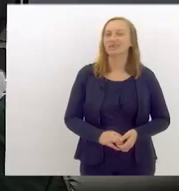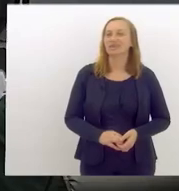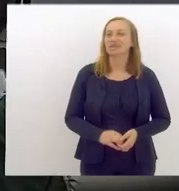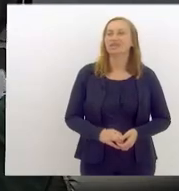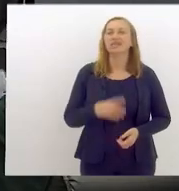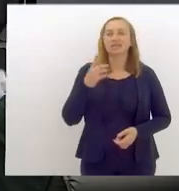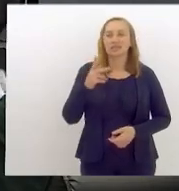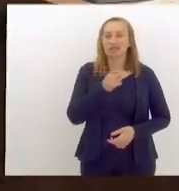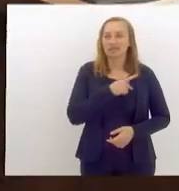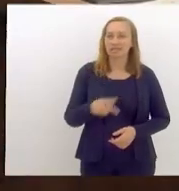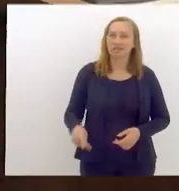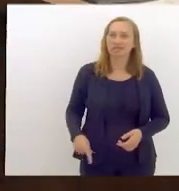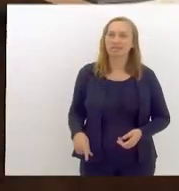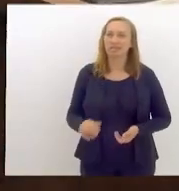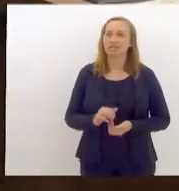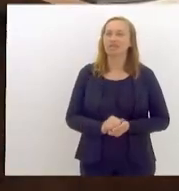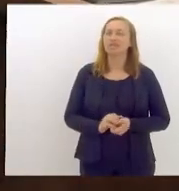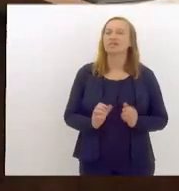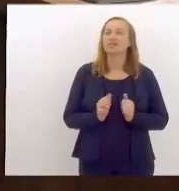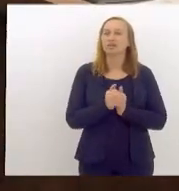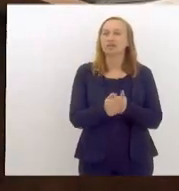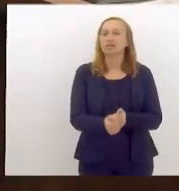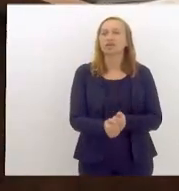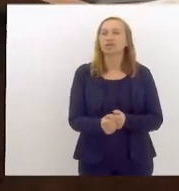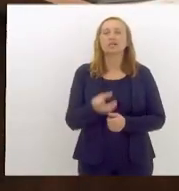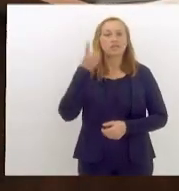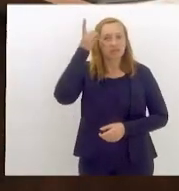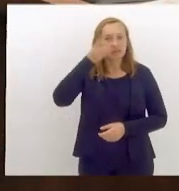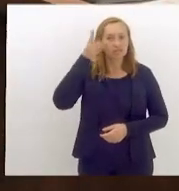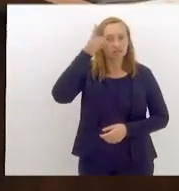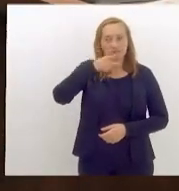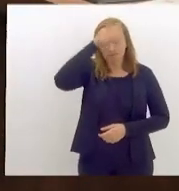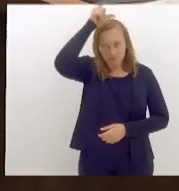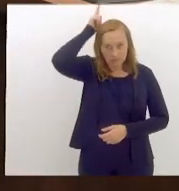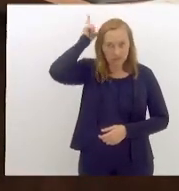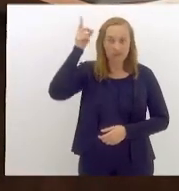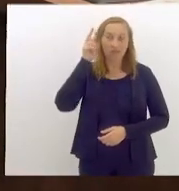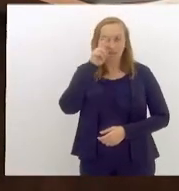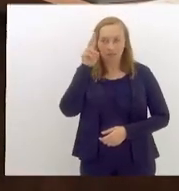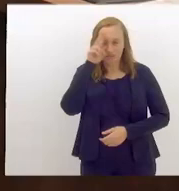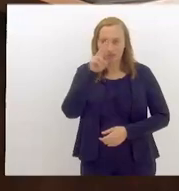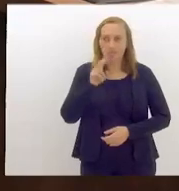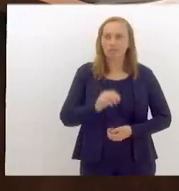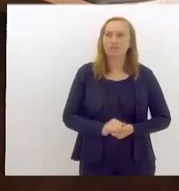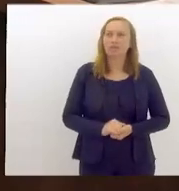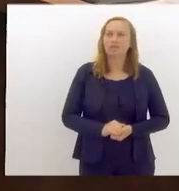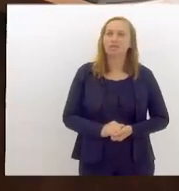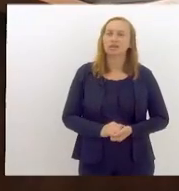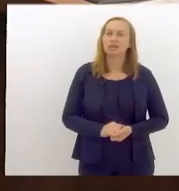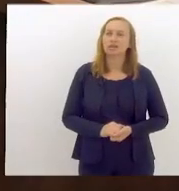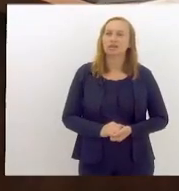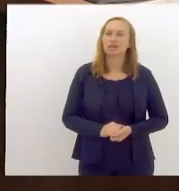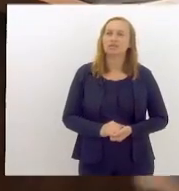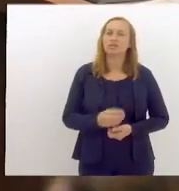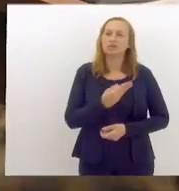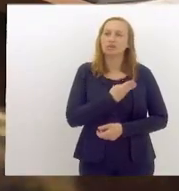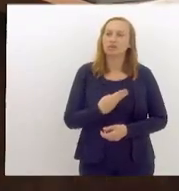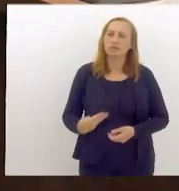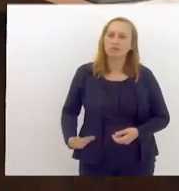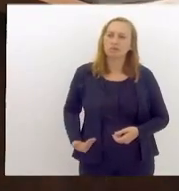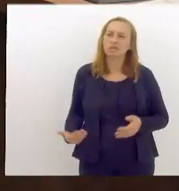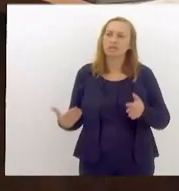Presidente eu acompanho o voto do deputado Luiz Paulo Lembrando que inclusive o governador